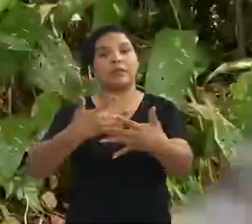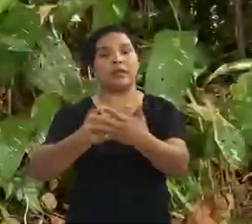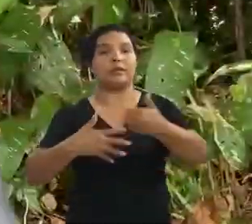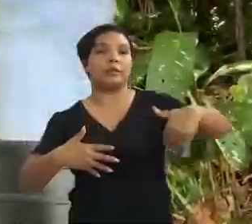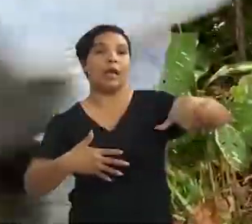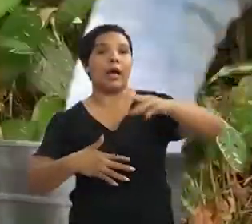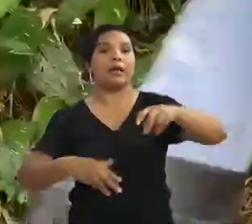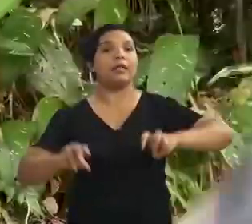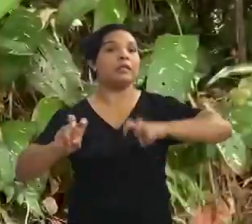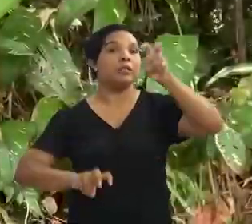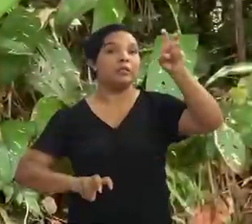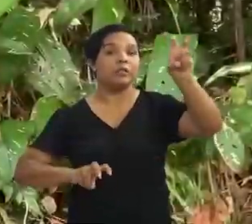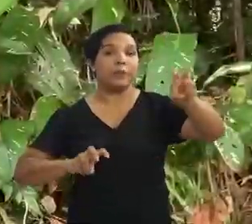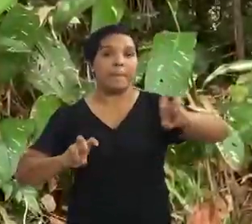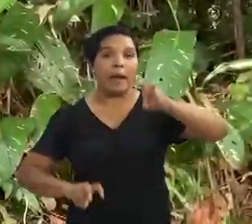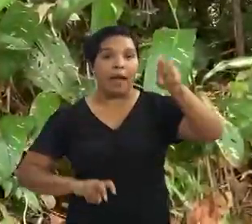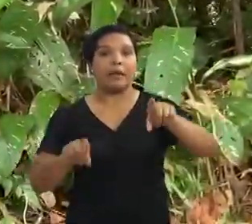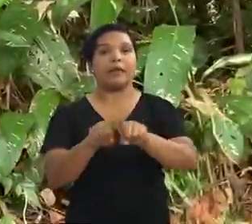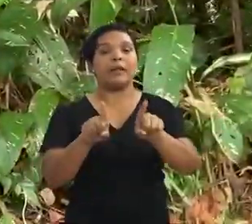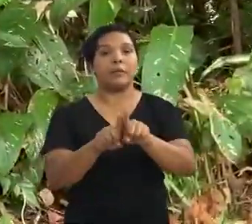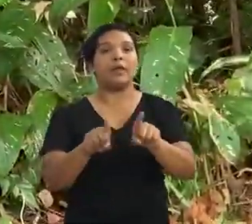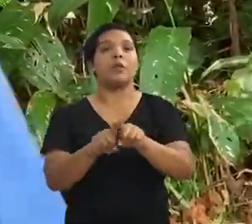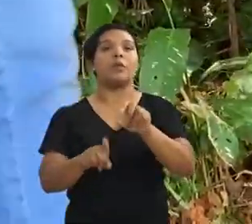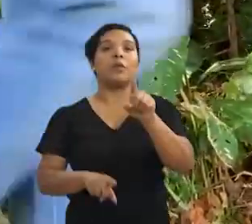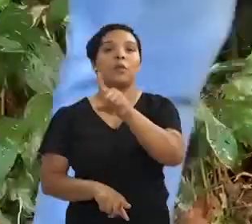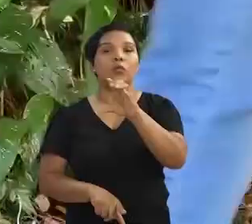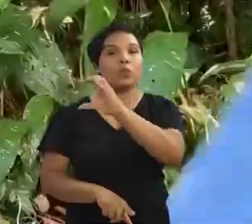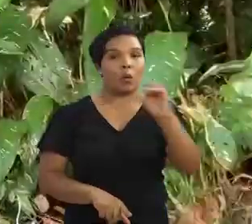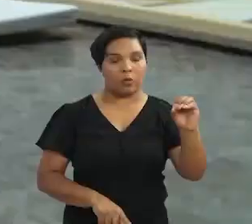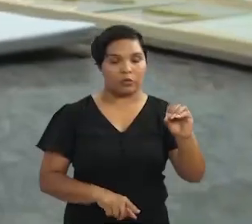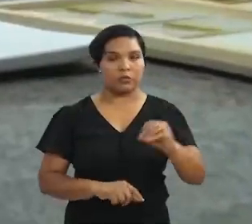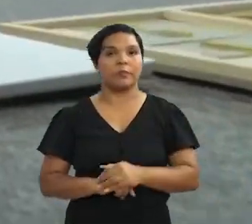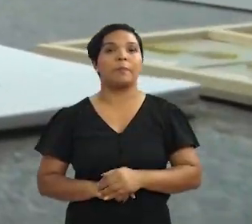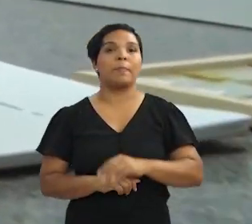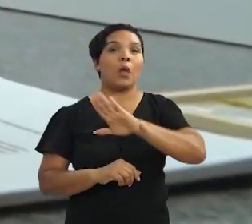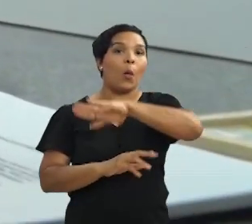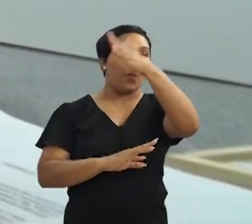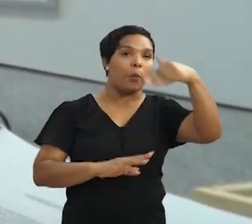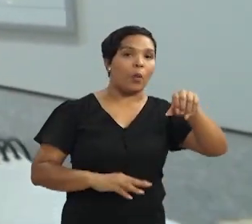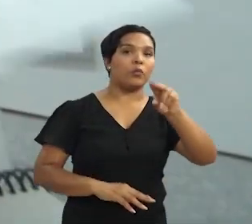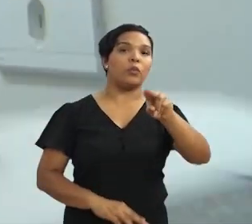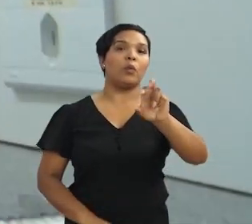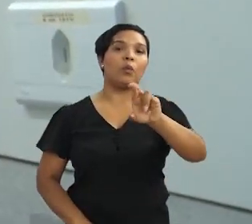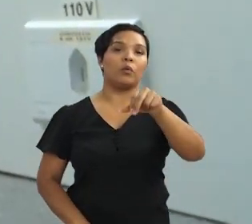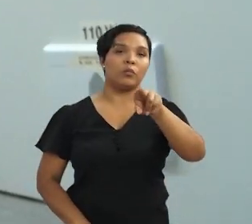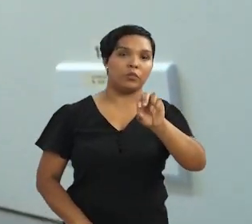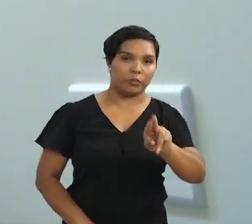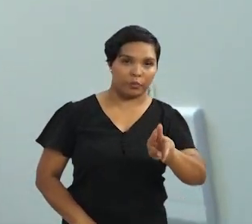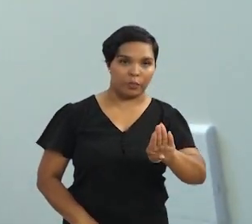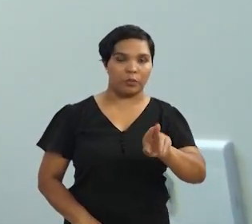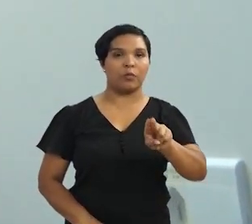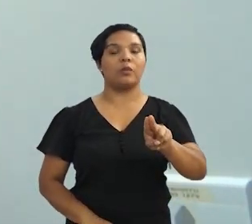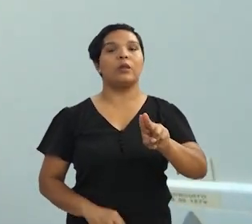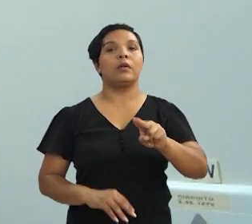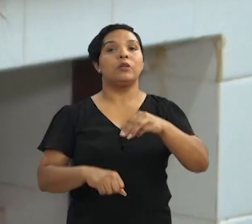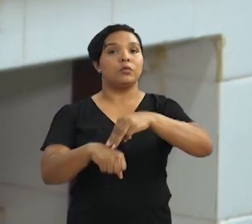cidade, essa área de parque, onde é o parque da cidade e também o zoológico. No caso do Morro do Urubu, que é o alvo da minha pesquisa